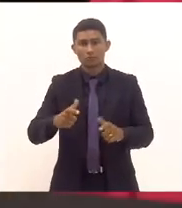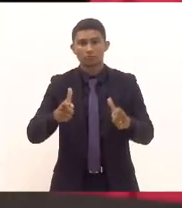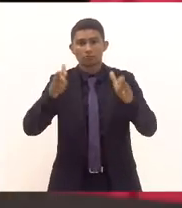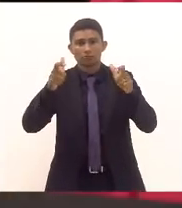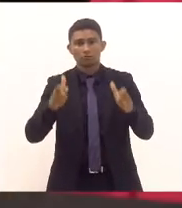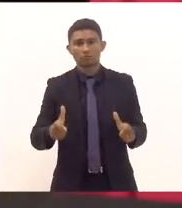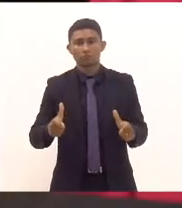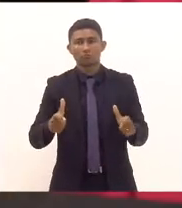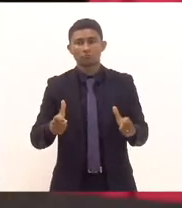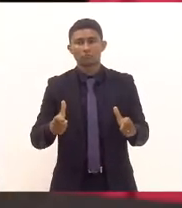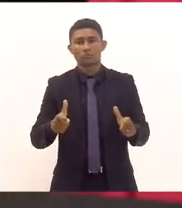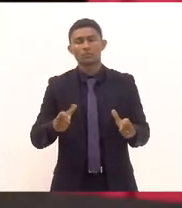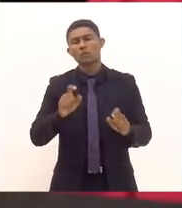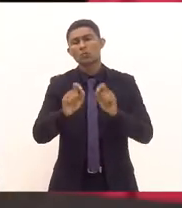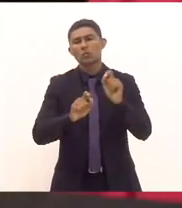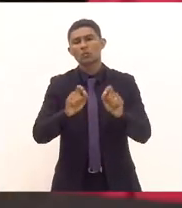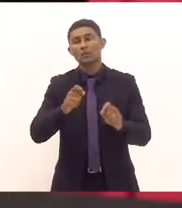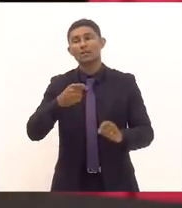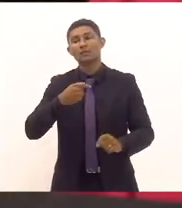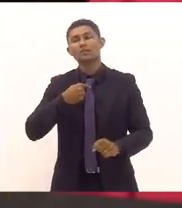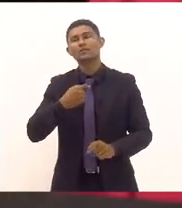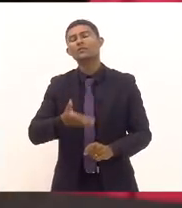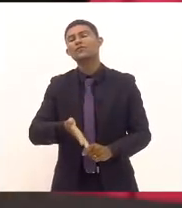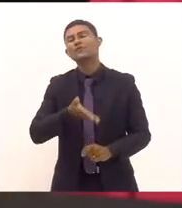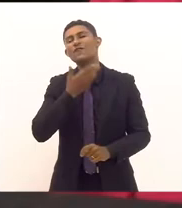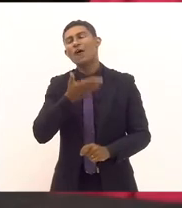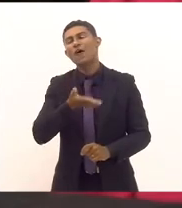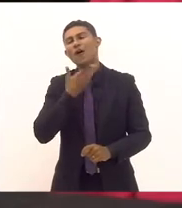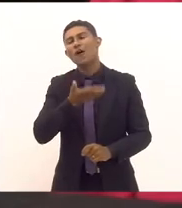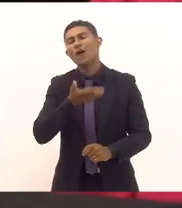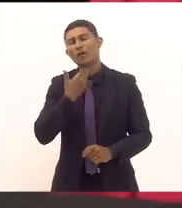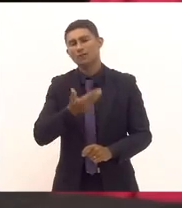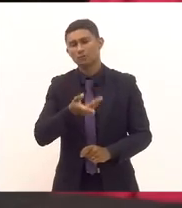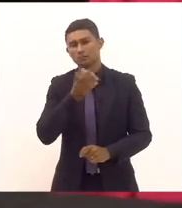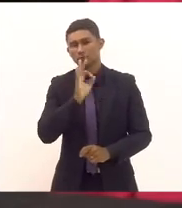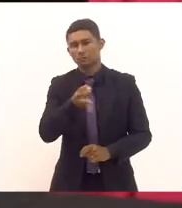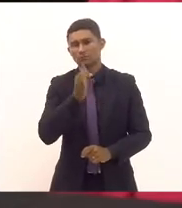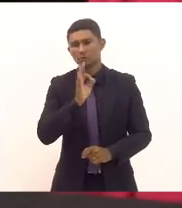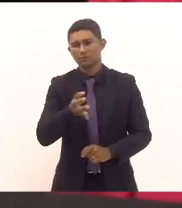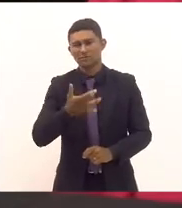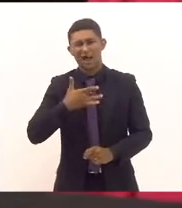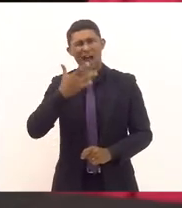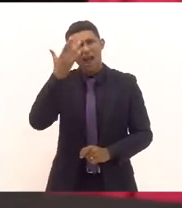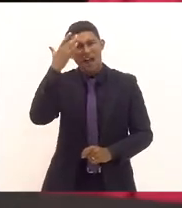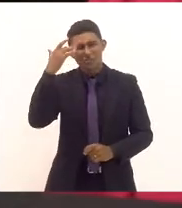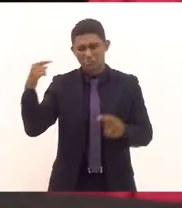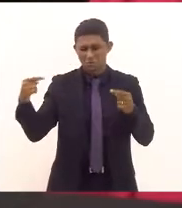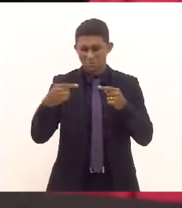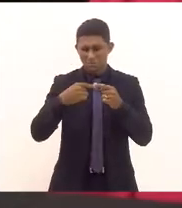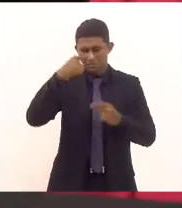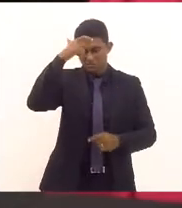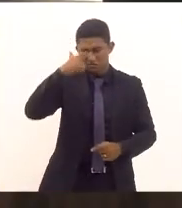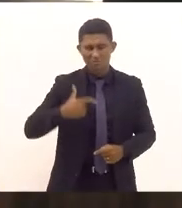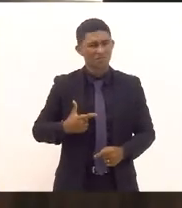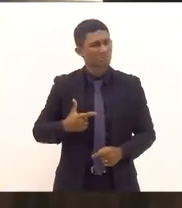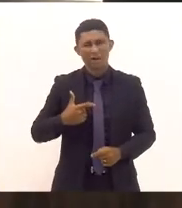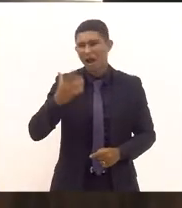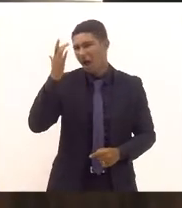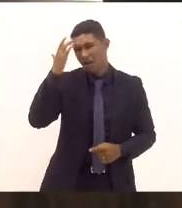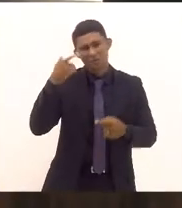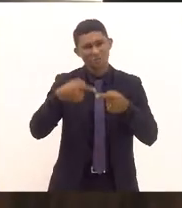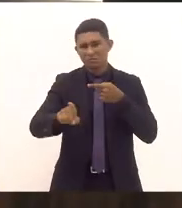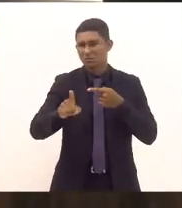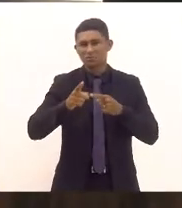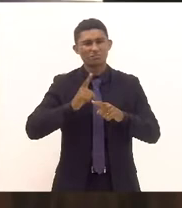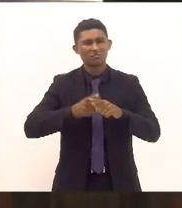estou sendo agora uma voz né em um lugar que eu acho que eu nem mereço estava te falar a verdade eu falo a verdade eu sempre falo